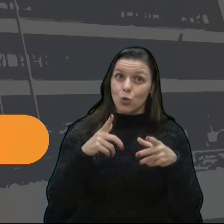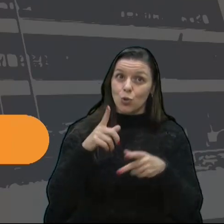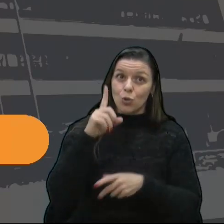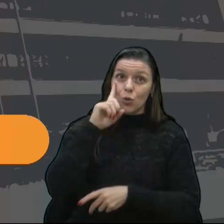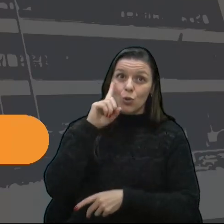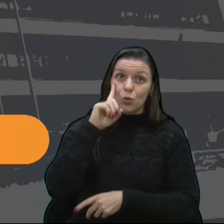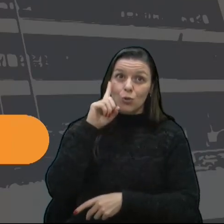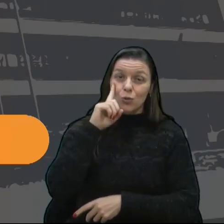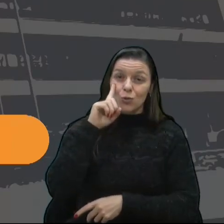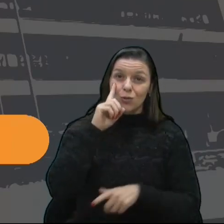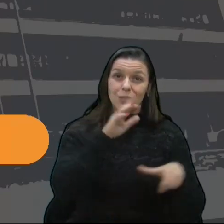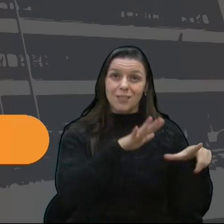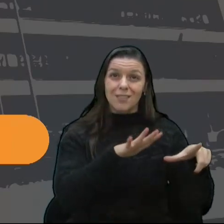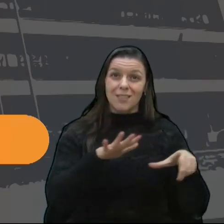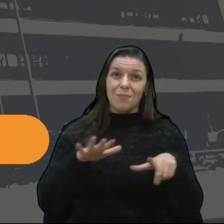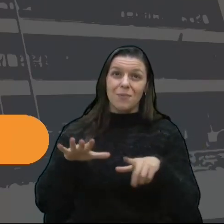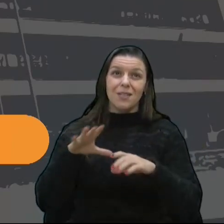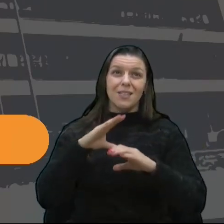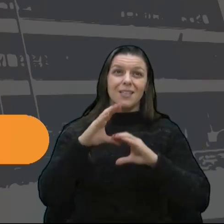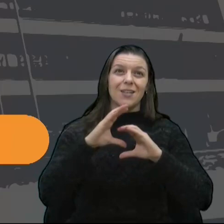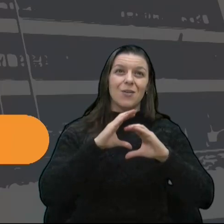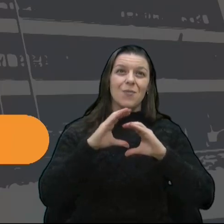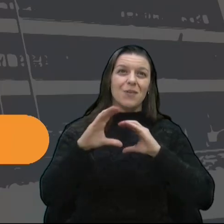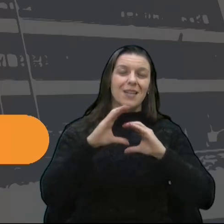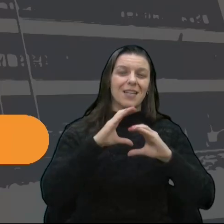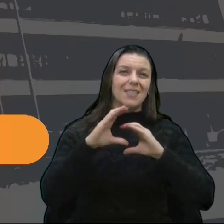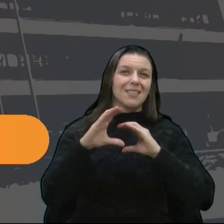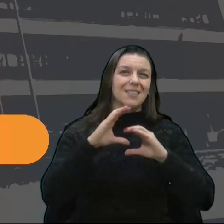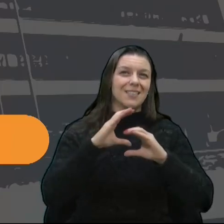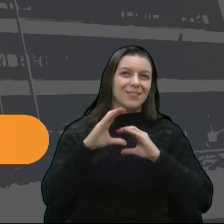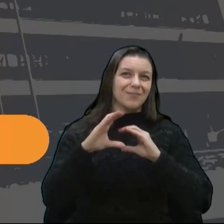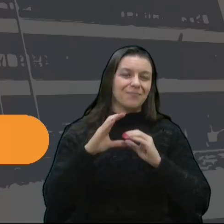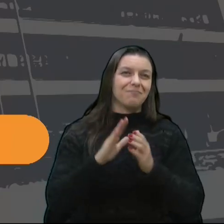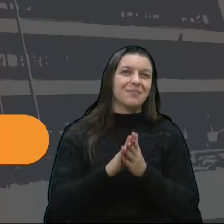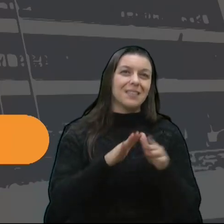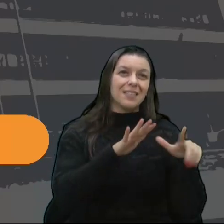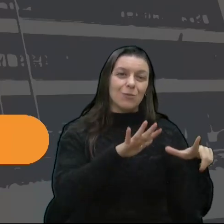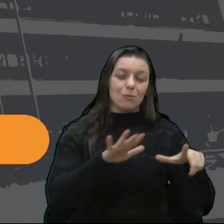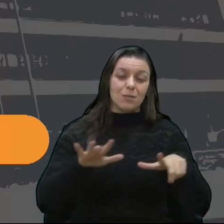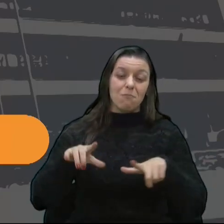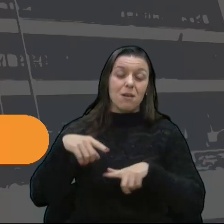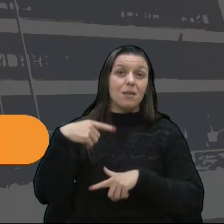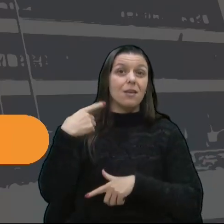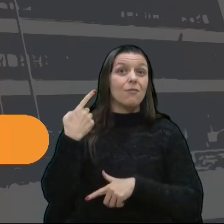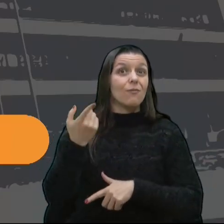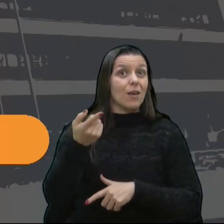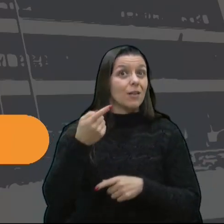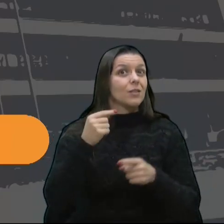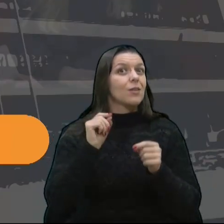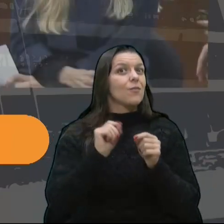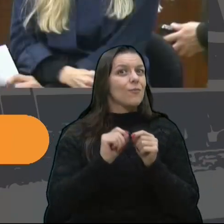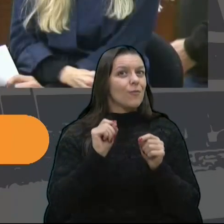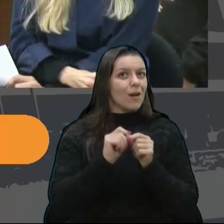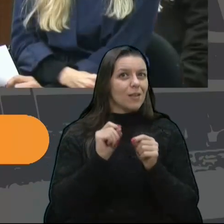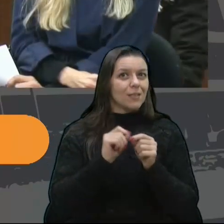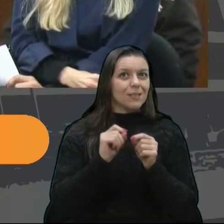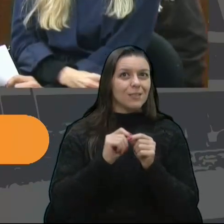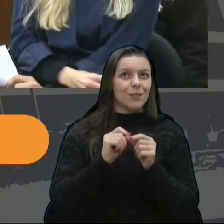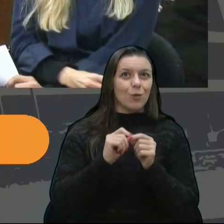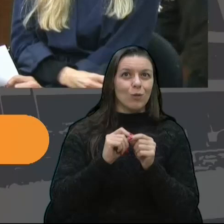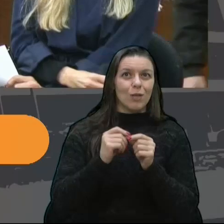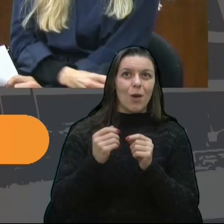a Semana da Comunicação. Muito bom, hein? Então, na semana que vem a gente vai debater, a gente vai comentar. Então, acredito